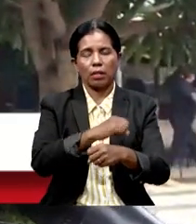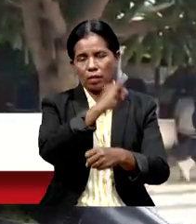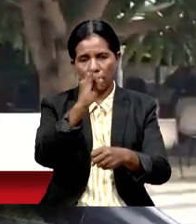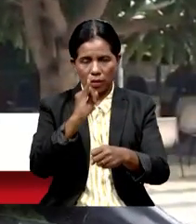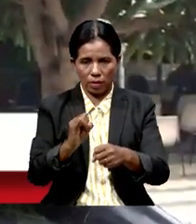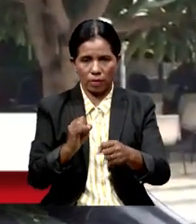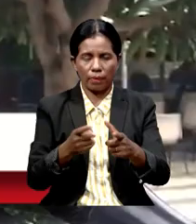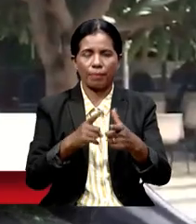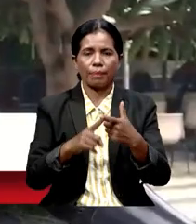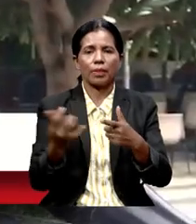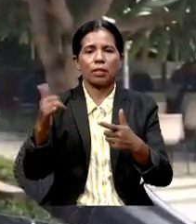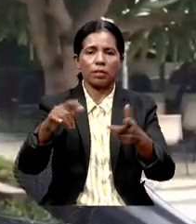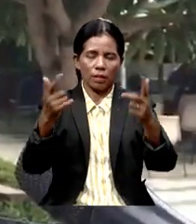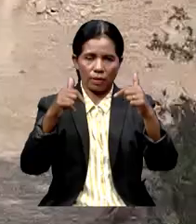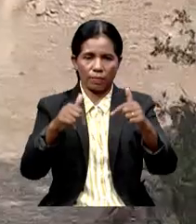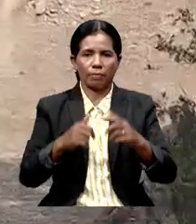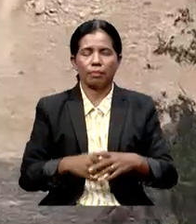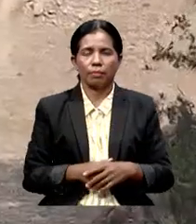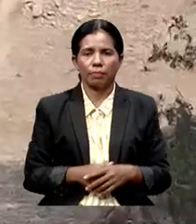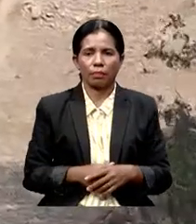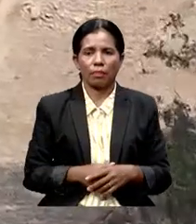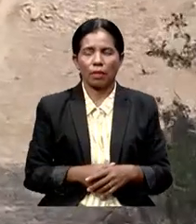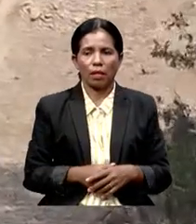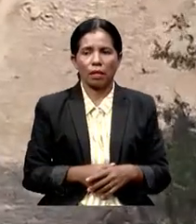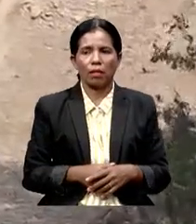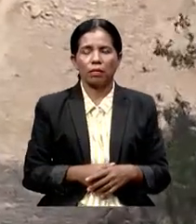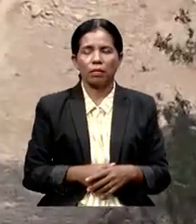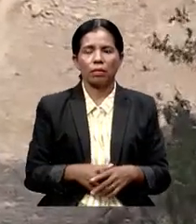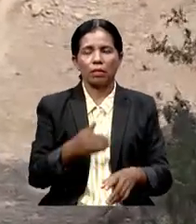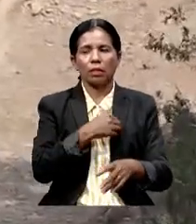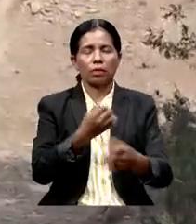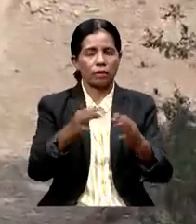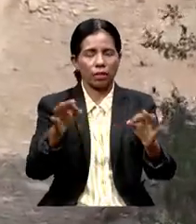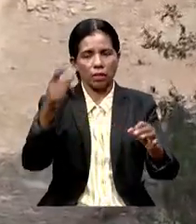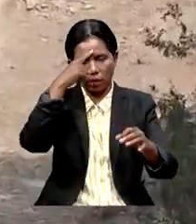emergency am si halu verifikasang hu I sida ko tu tambo aktif dari rene